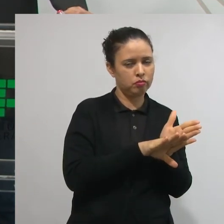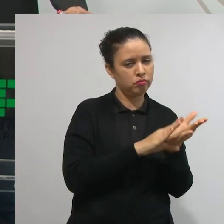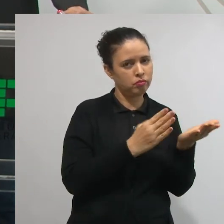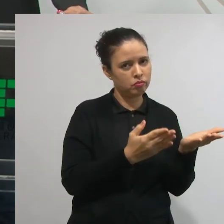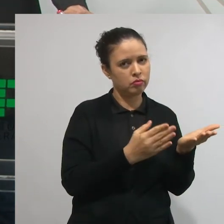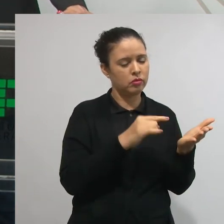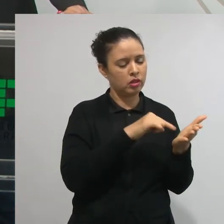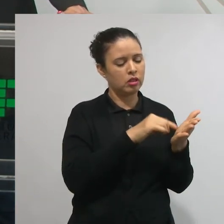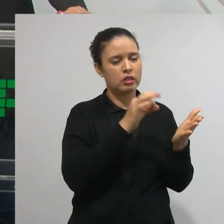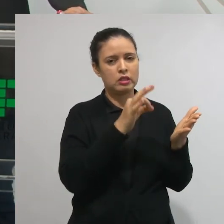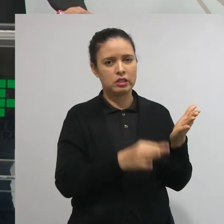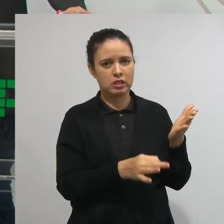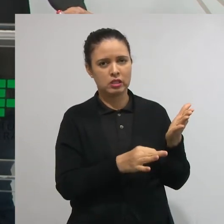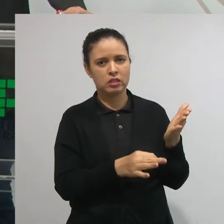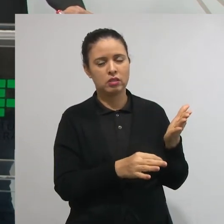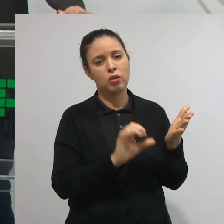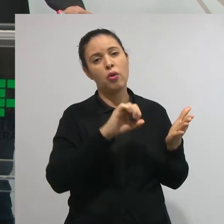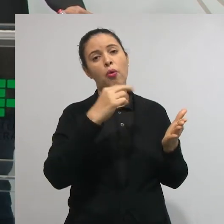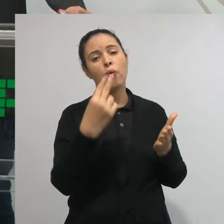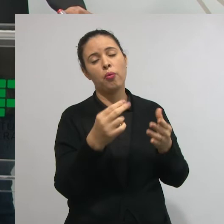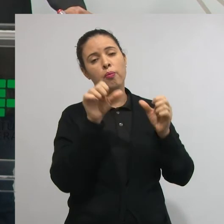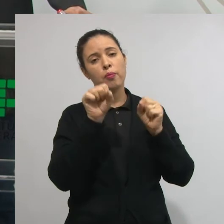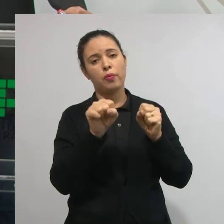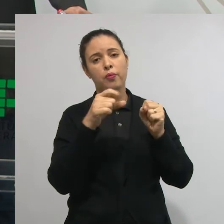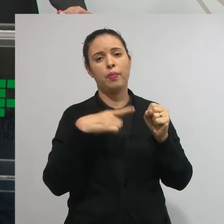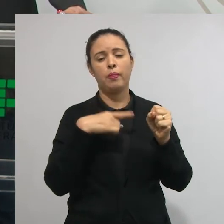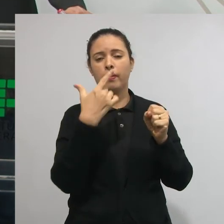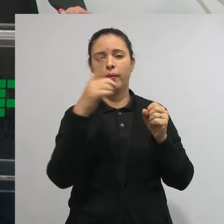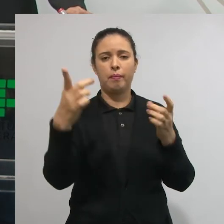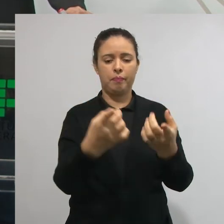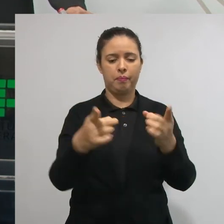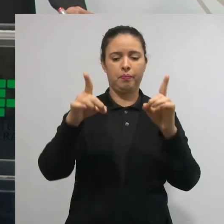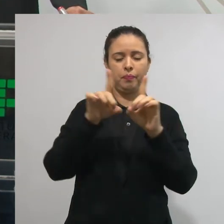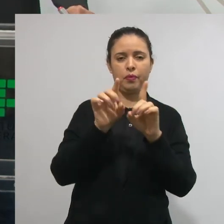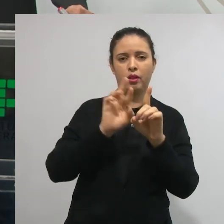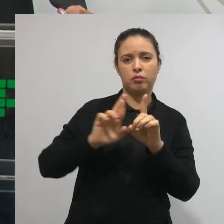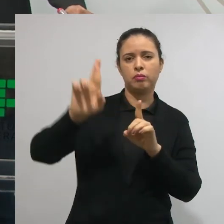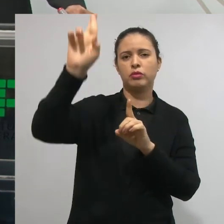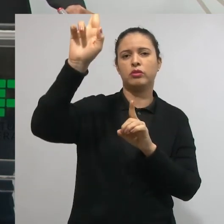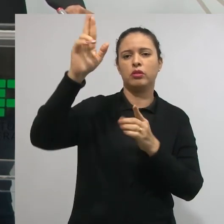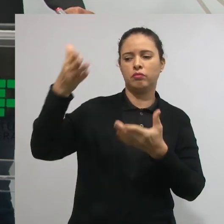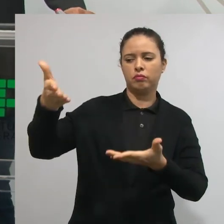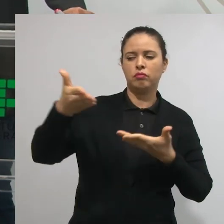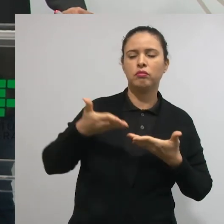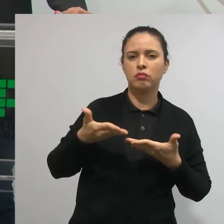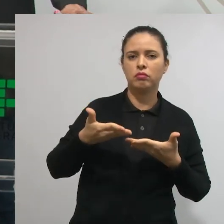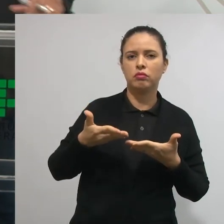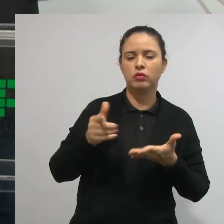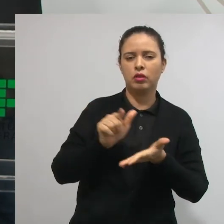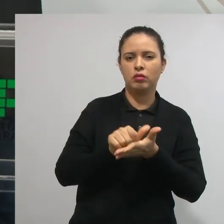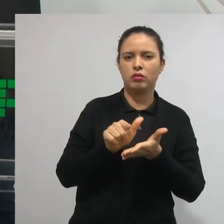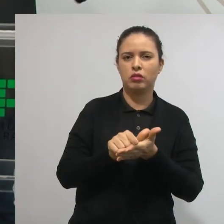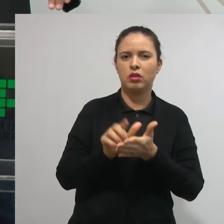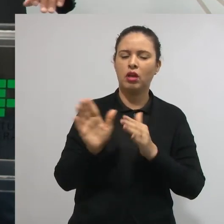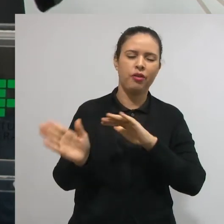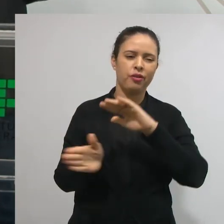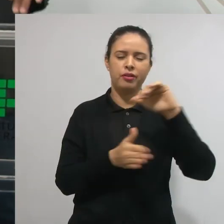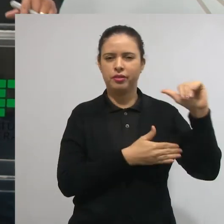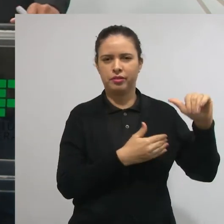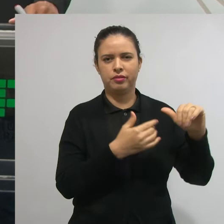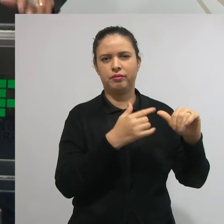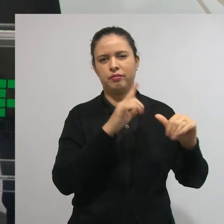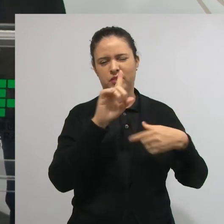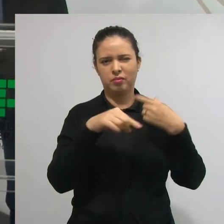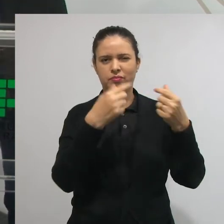não, mas pode ser que exista um setor para recebimento daquela documentação, carta convite e tudo mais. Nem vou entrar nesse